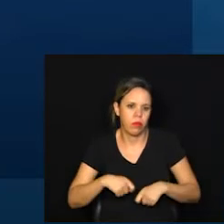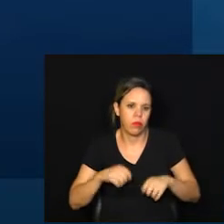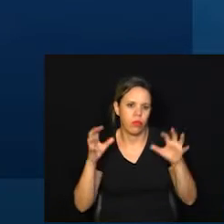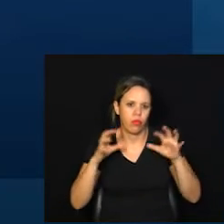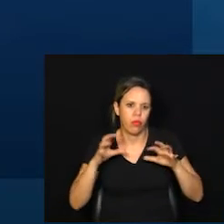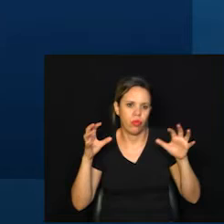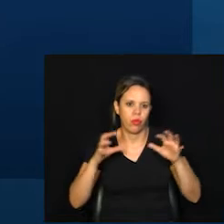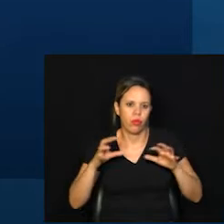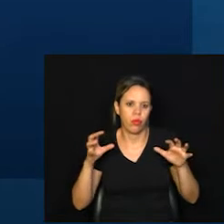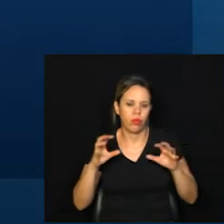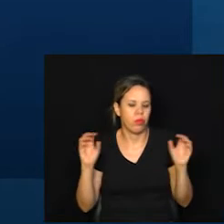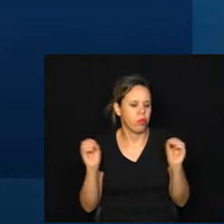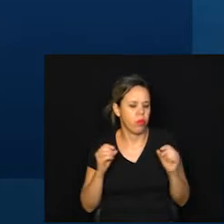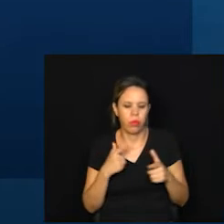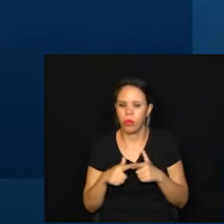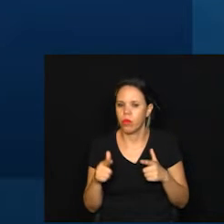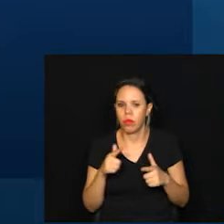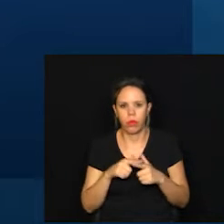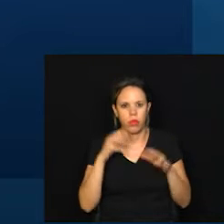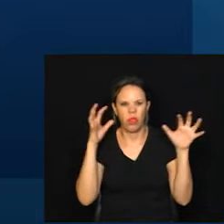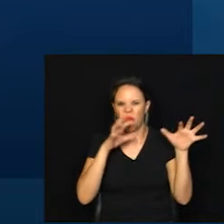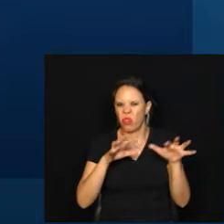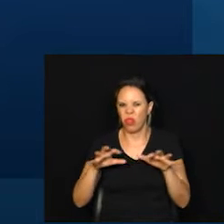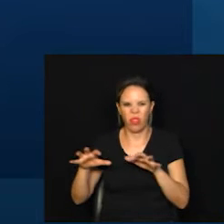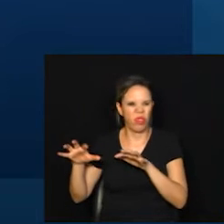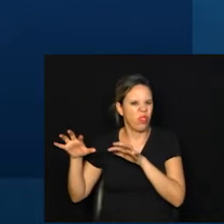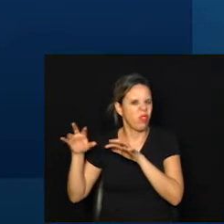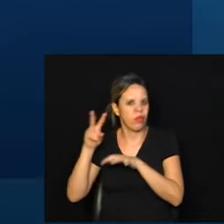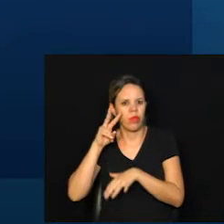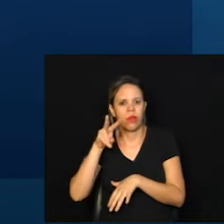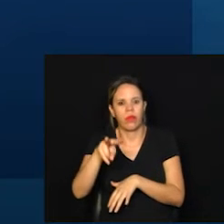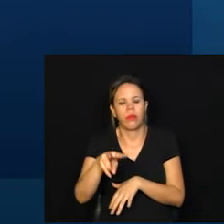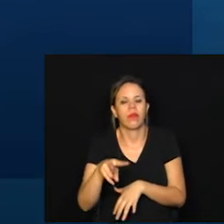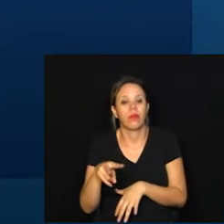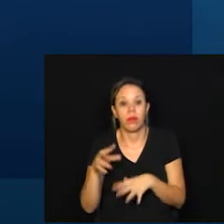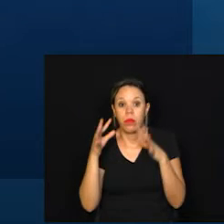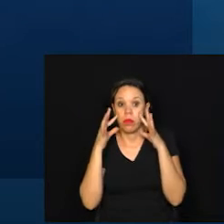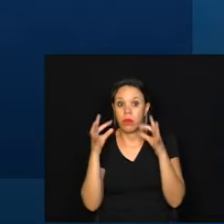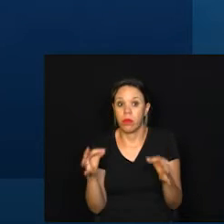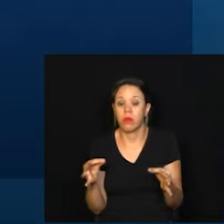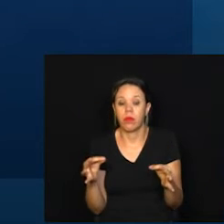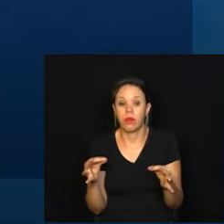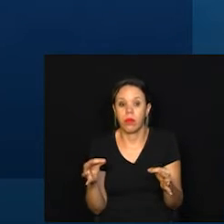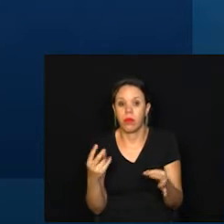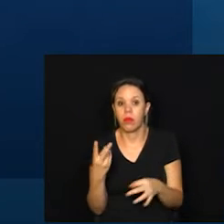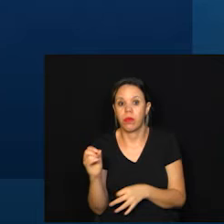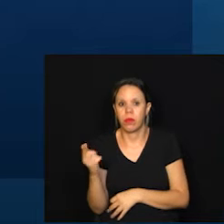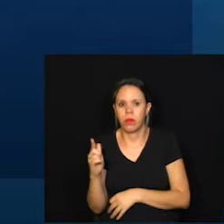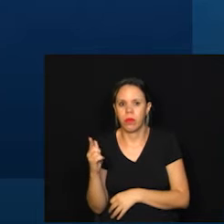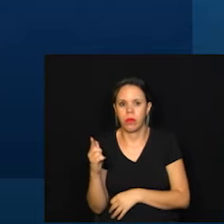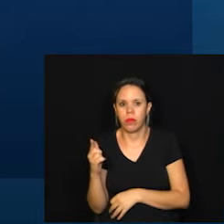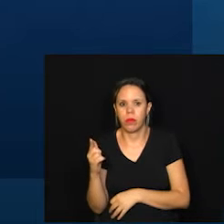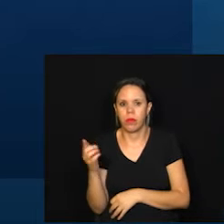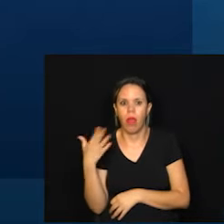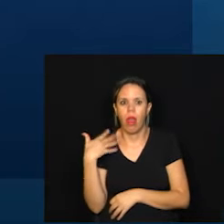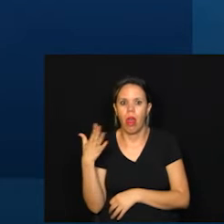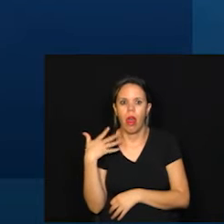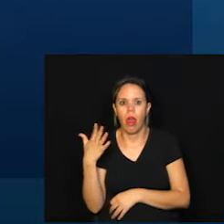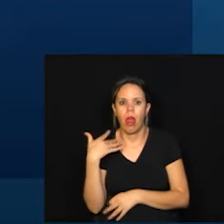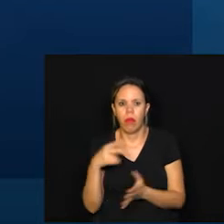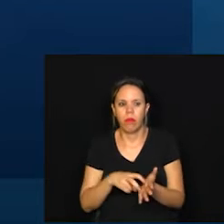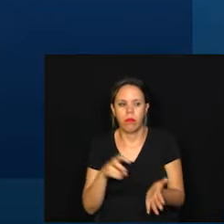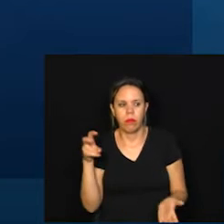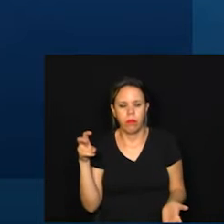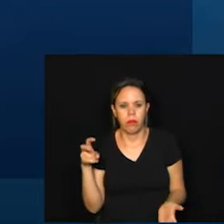de chuva, nada daquele temporal, mas olha só, hein, chama atenção, mínima de 20 graus, calor já logo